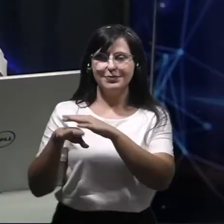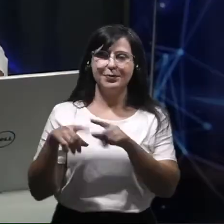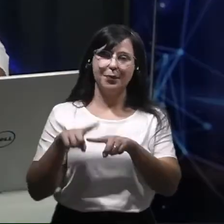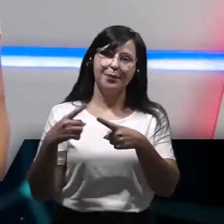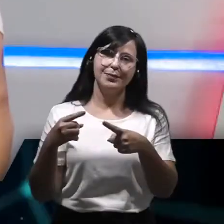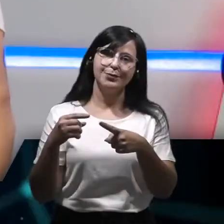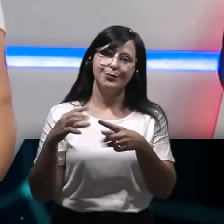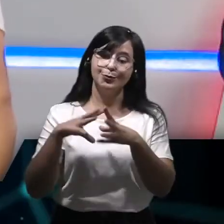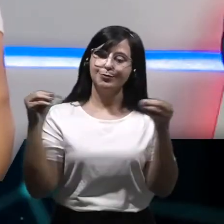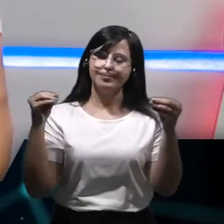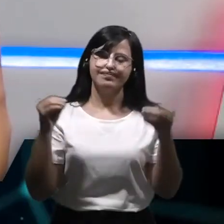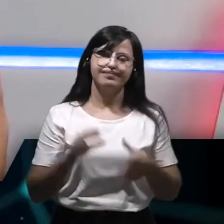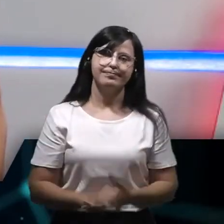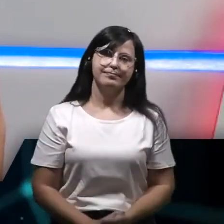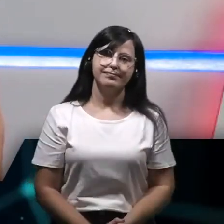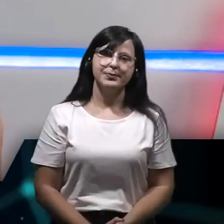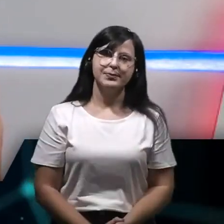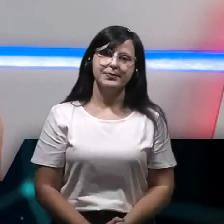segundos para a resposta.